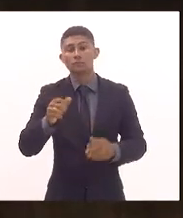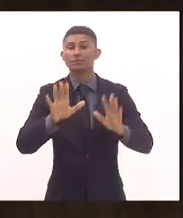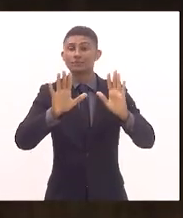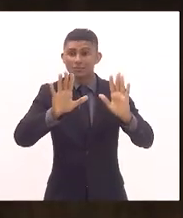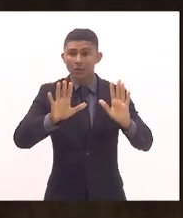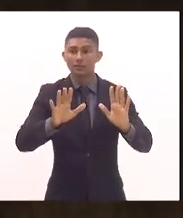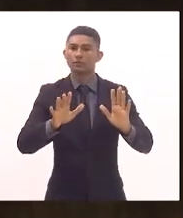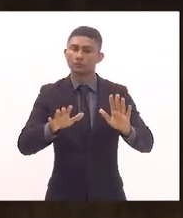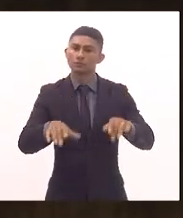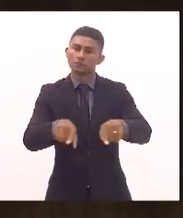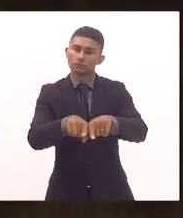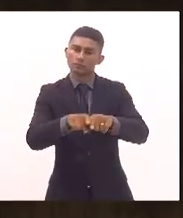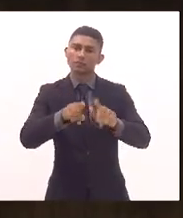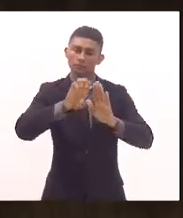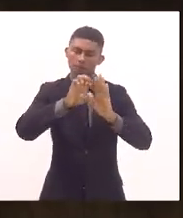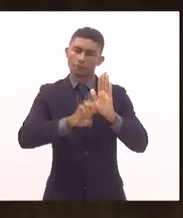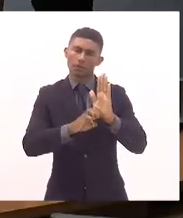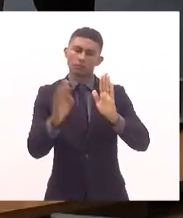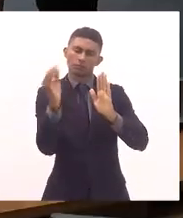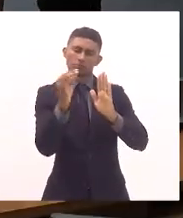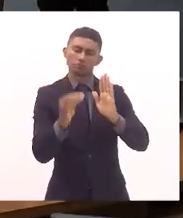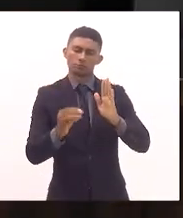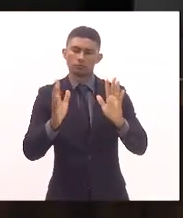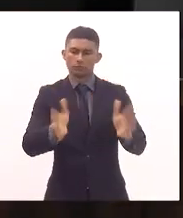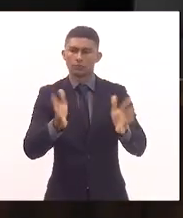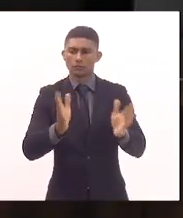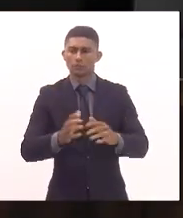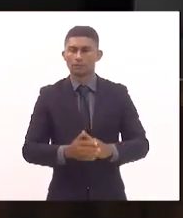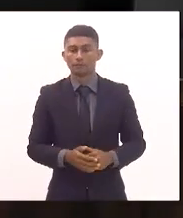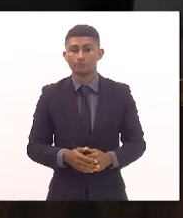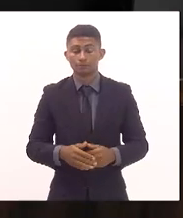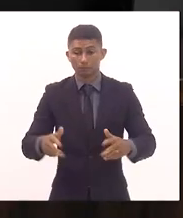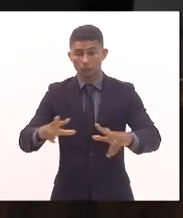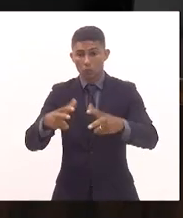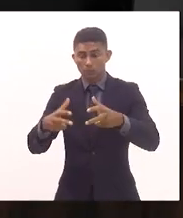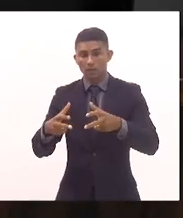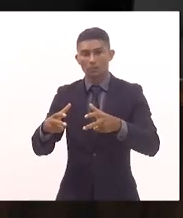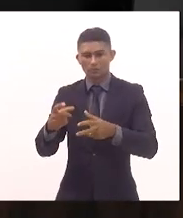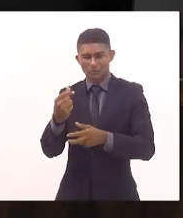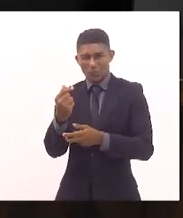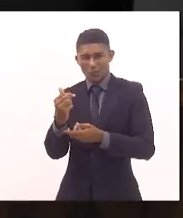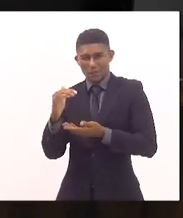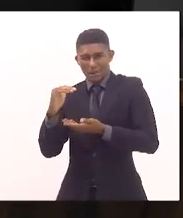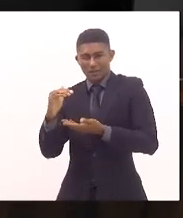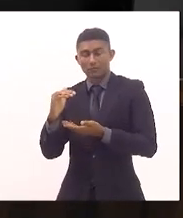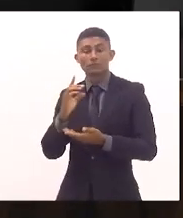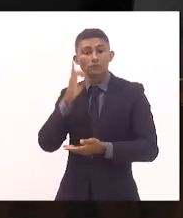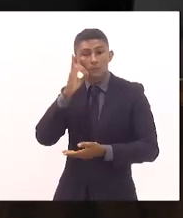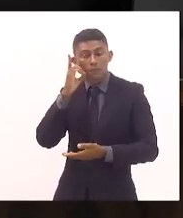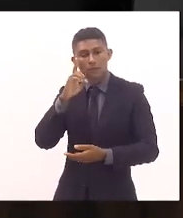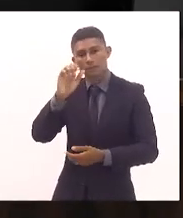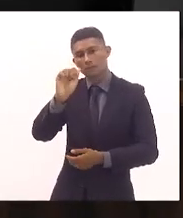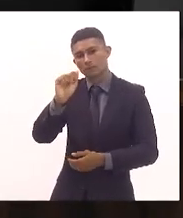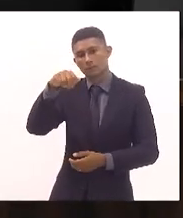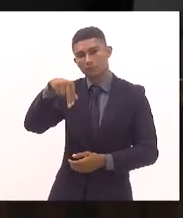está devidamente emendado. Pela Comissão de Orçamento, deputado Anderson